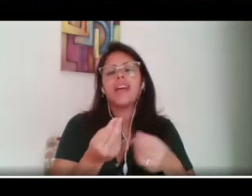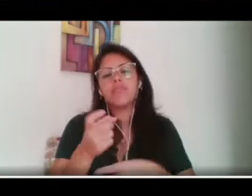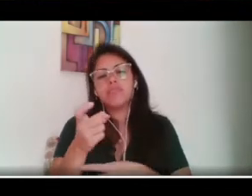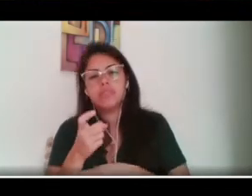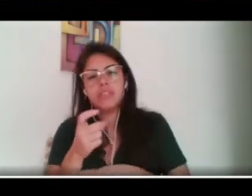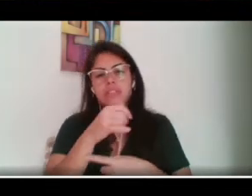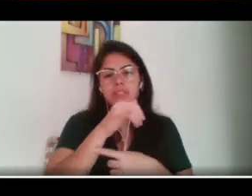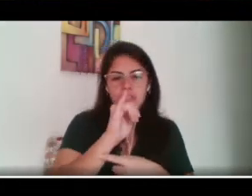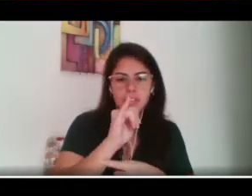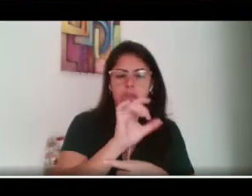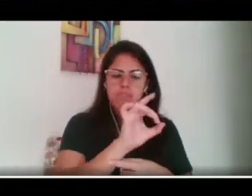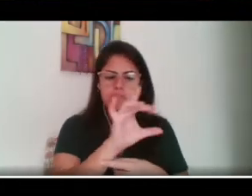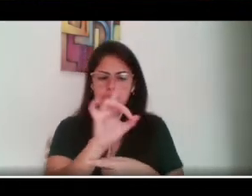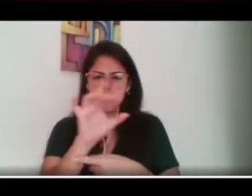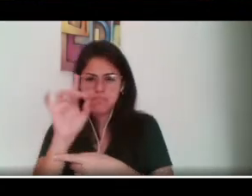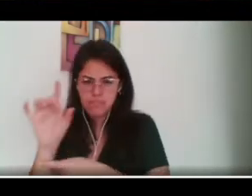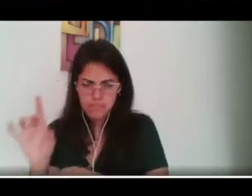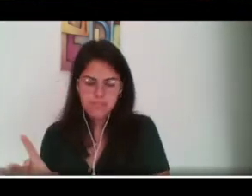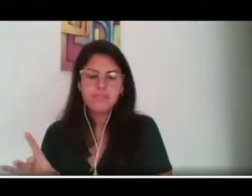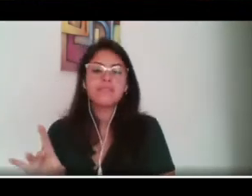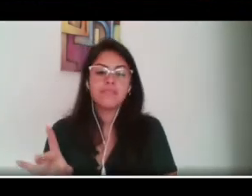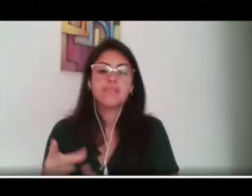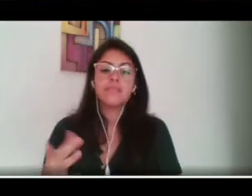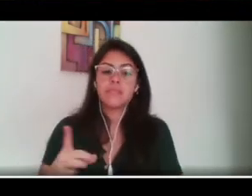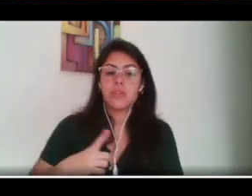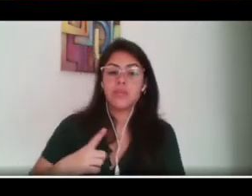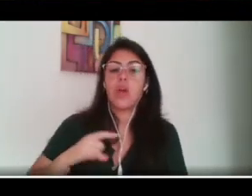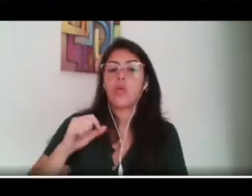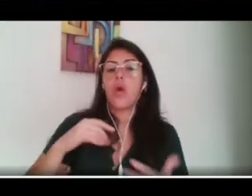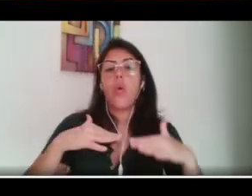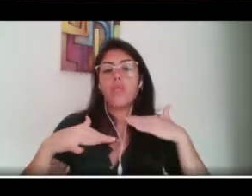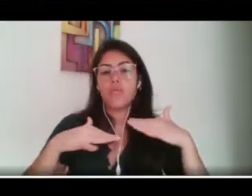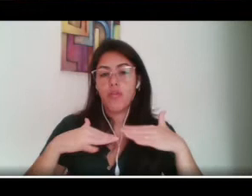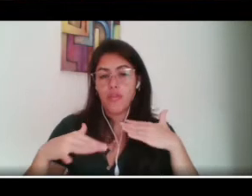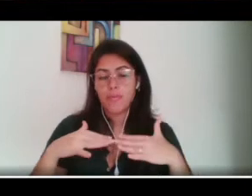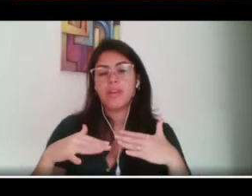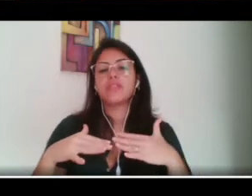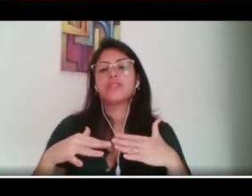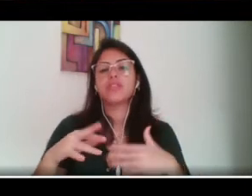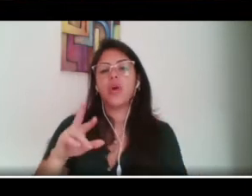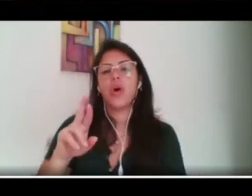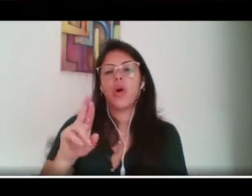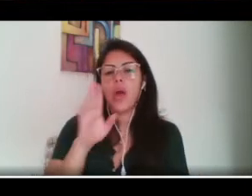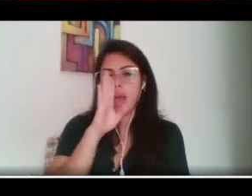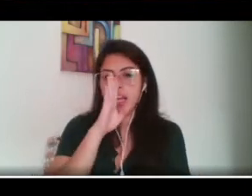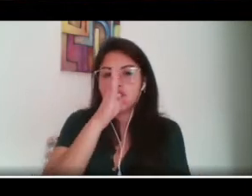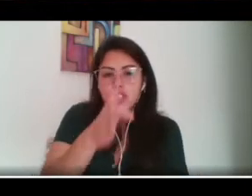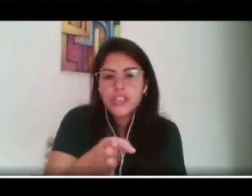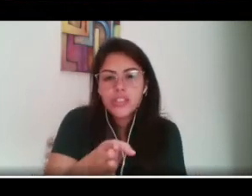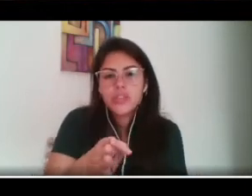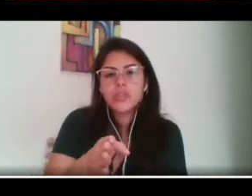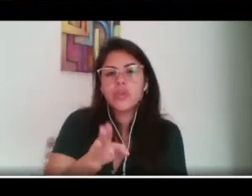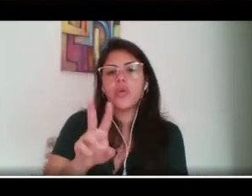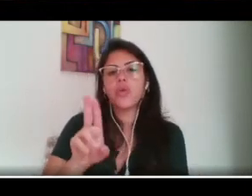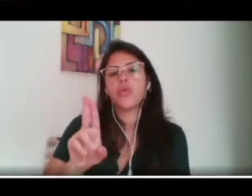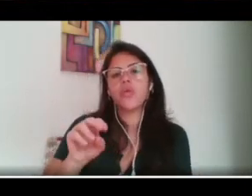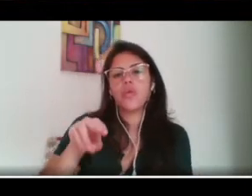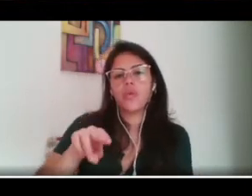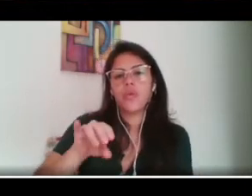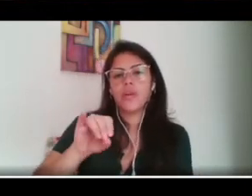tenho simplesmente um movimento retilíneo uniforme, né? Eu tenho